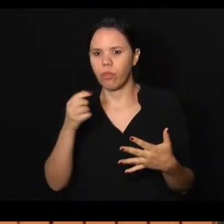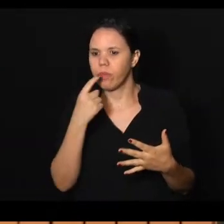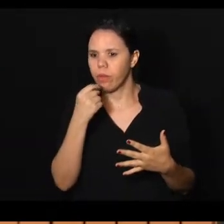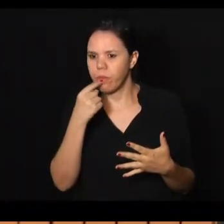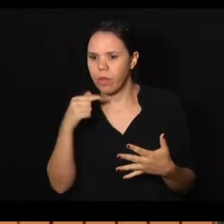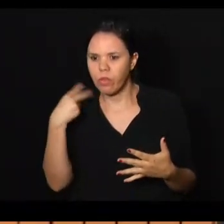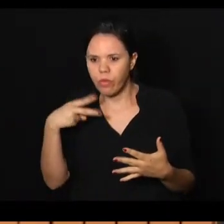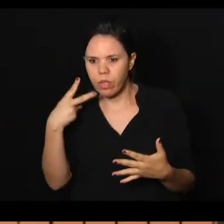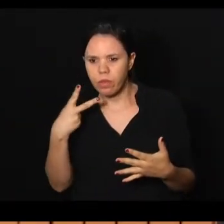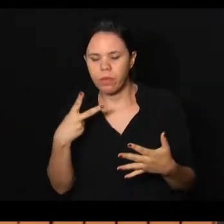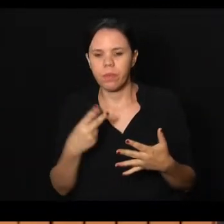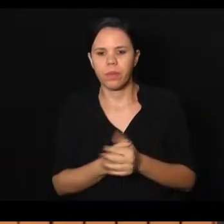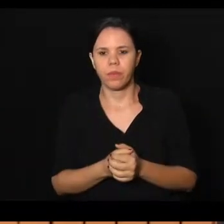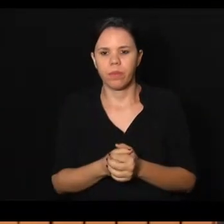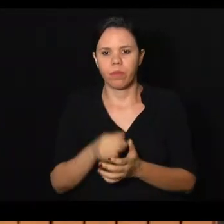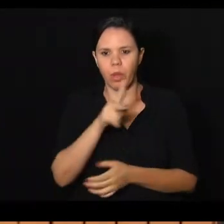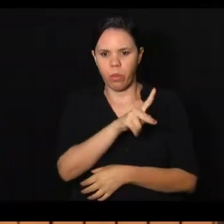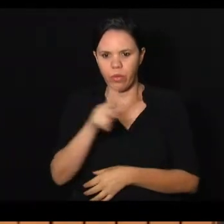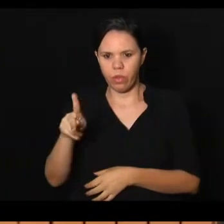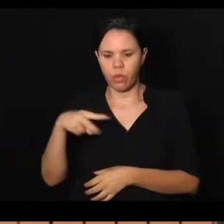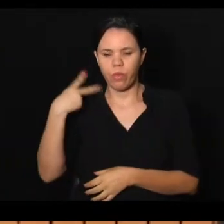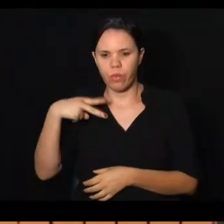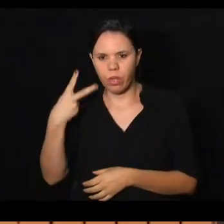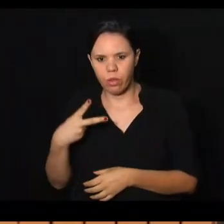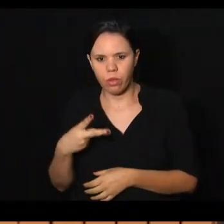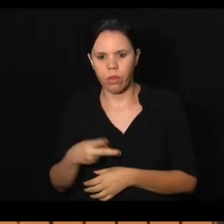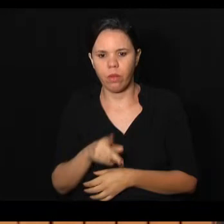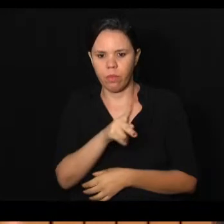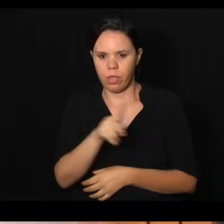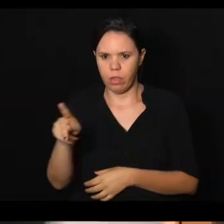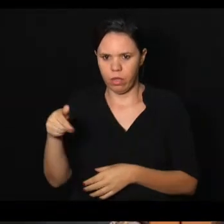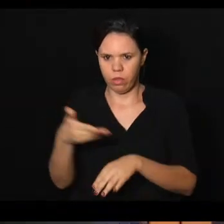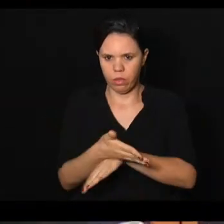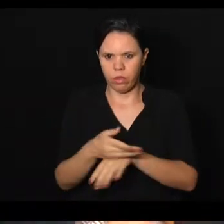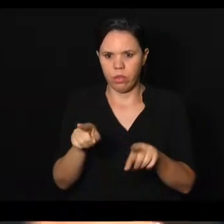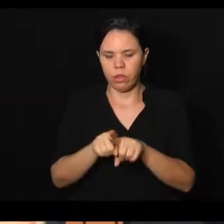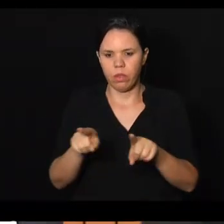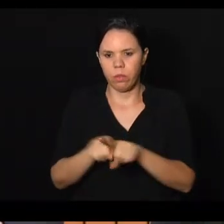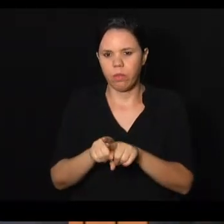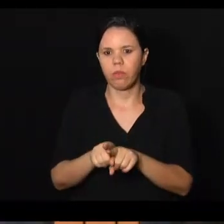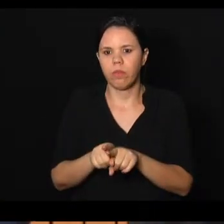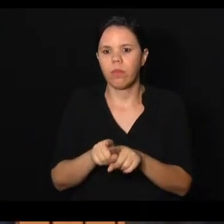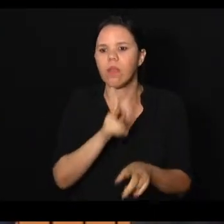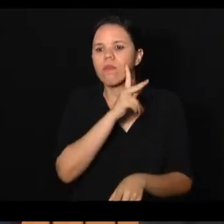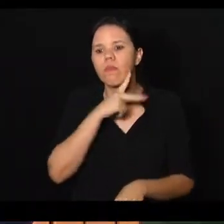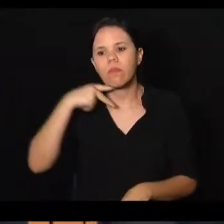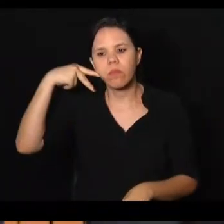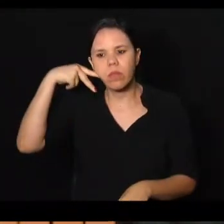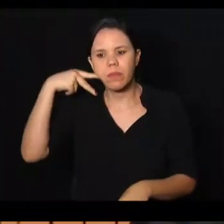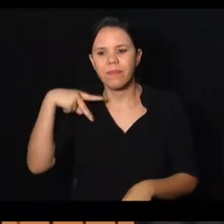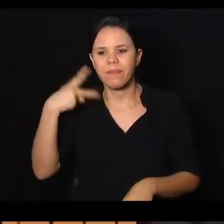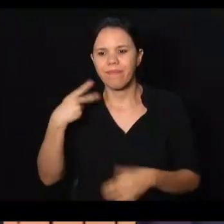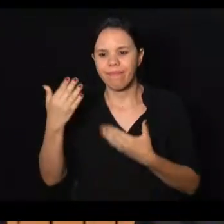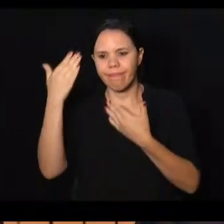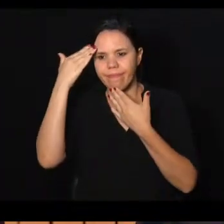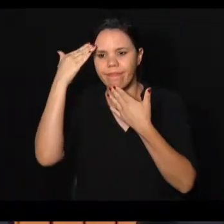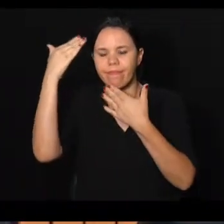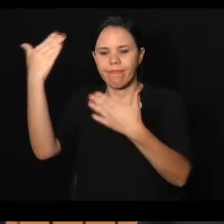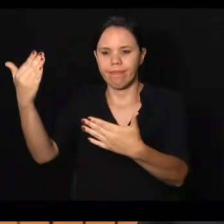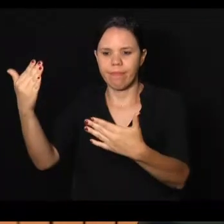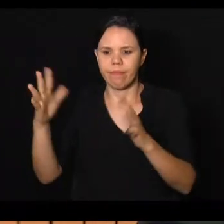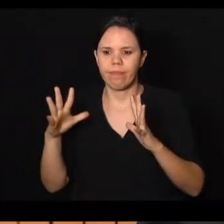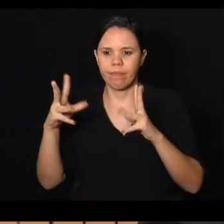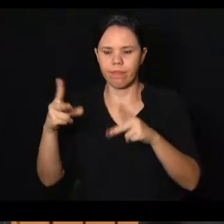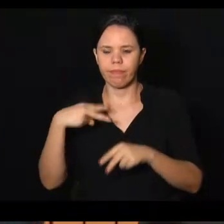Vermelho, Professor Alberto, que estou na presidência, e Permínio Monteiro. Então, desde já agradeço todos